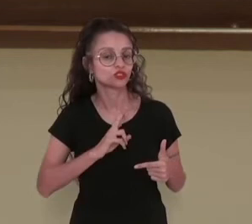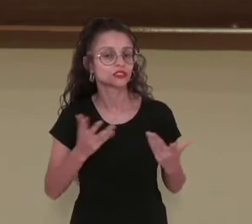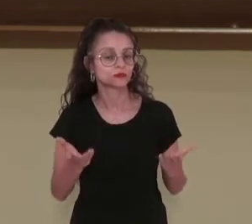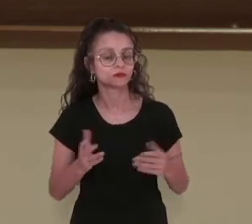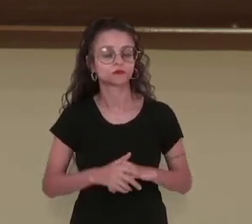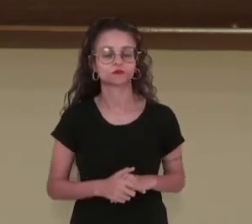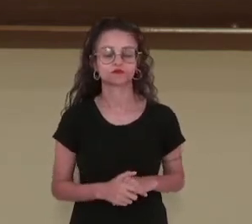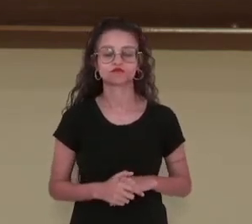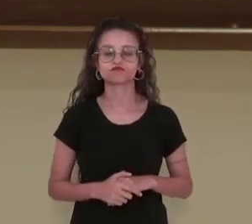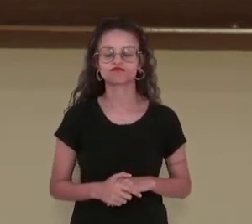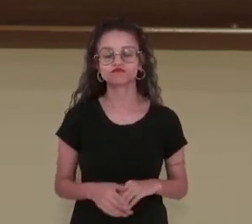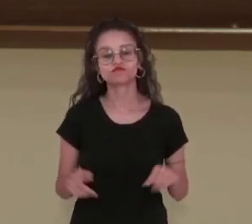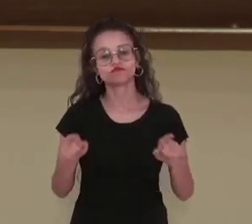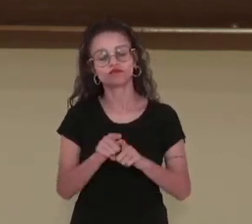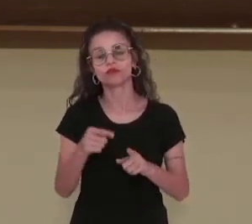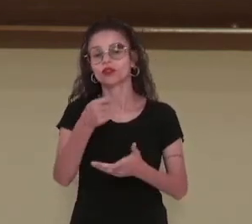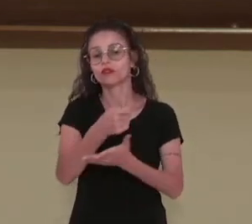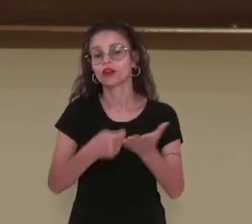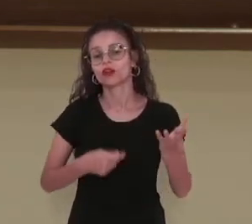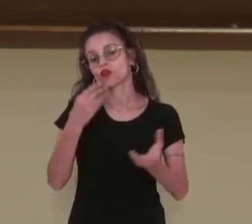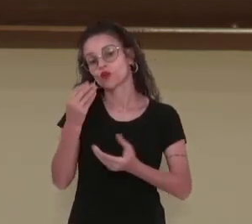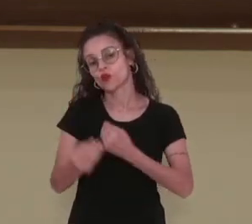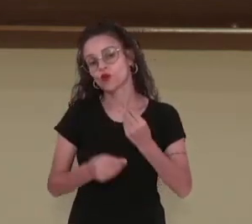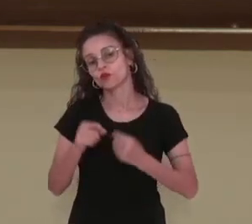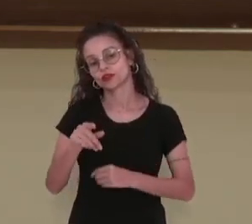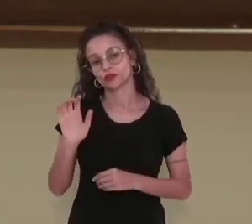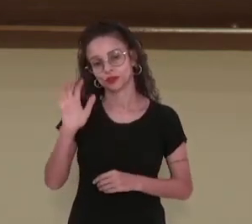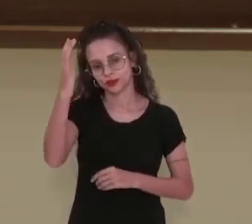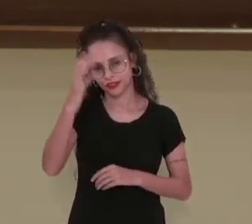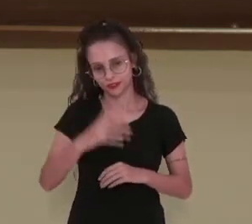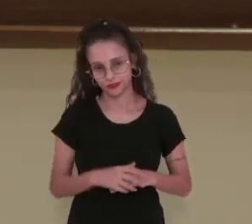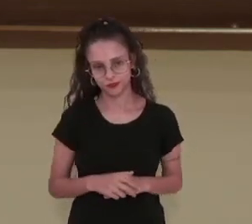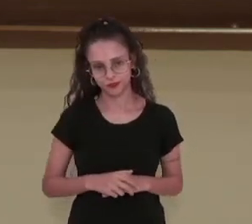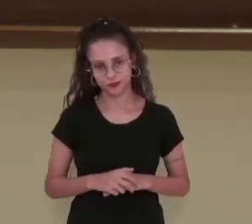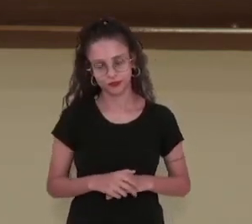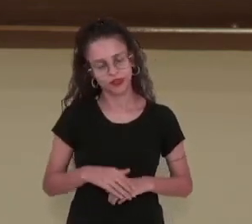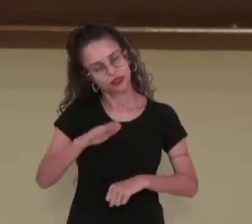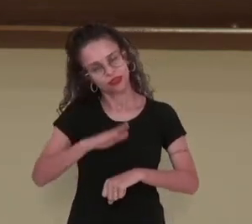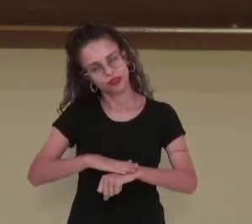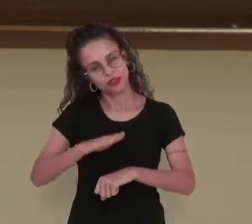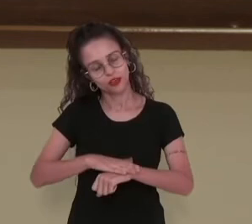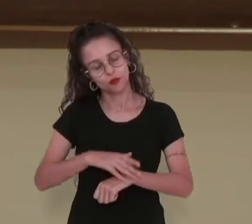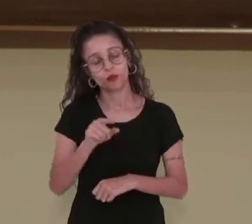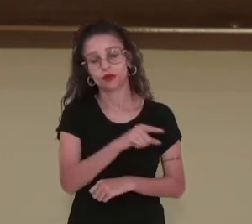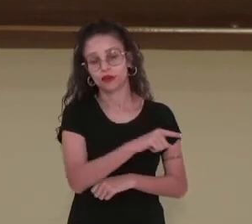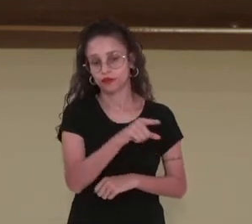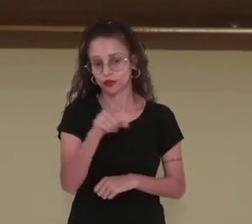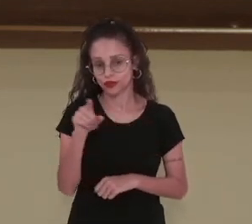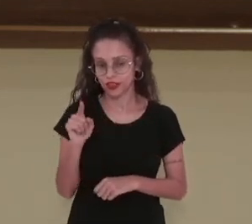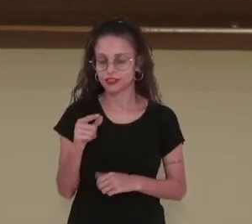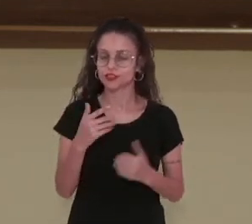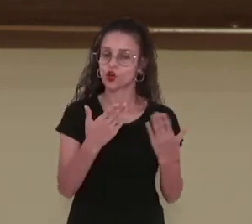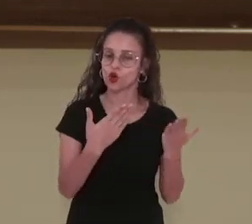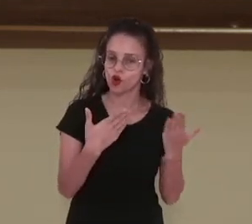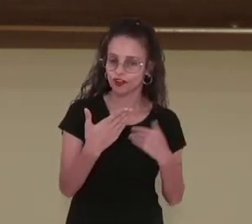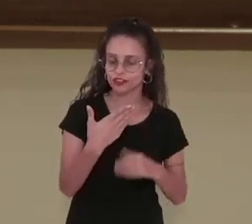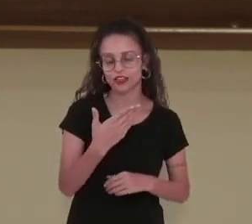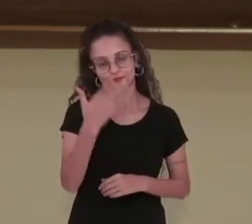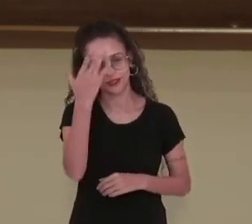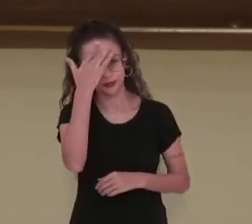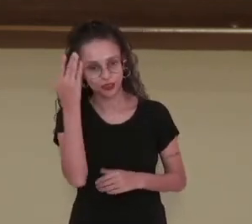mais, escreva de que modo isso pode acontecer. Então, vou dar um tempinho agora para você conversar com as